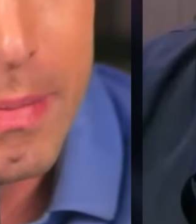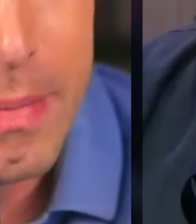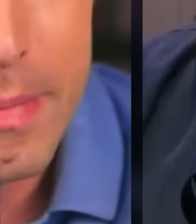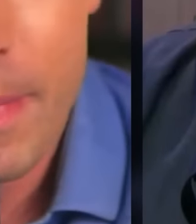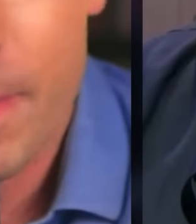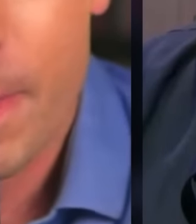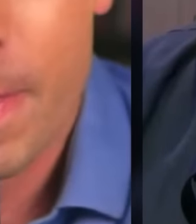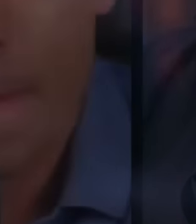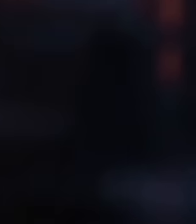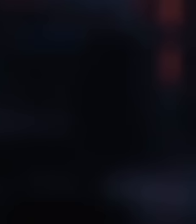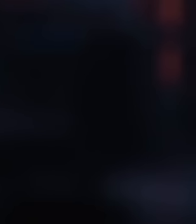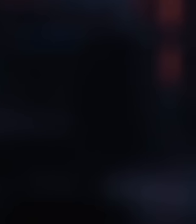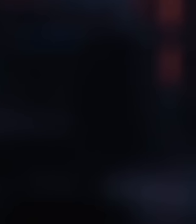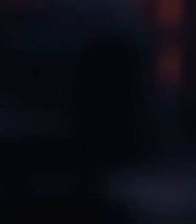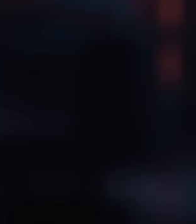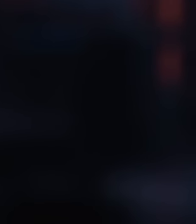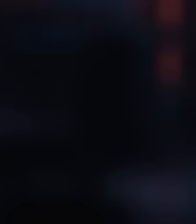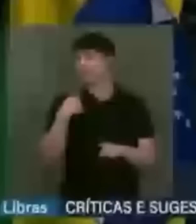Didi.